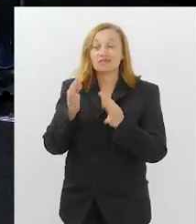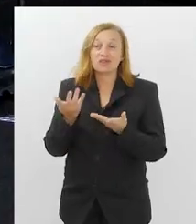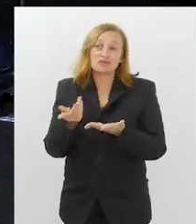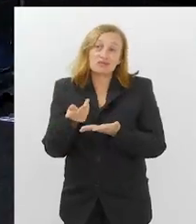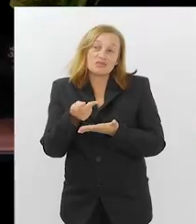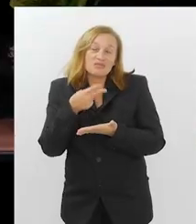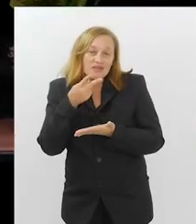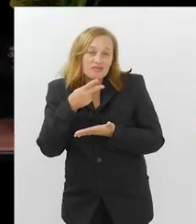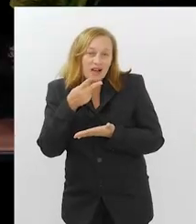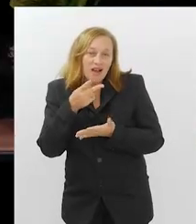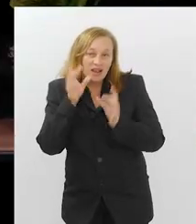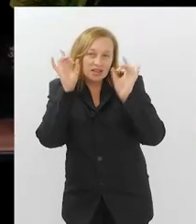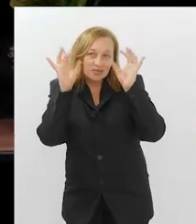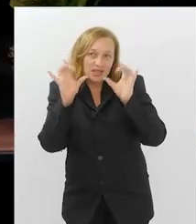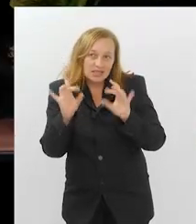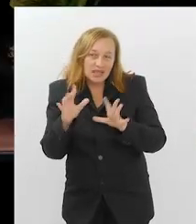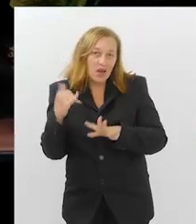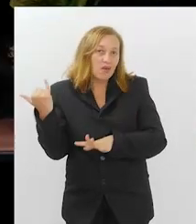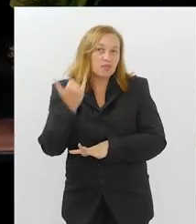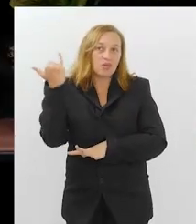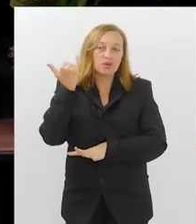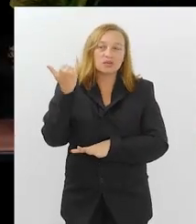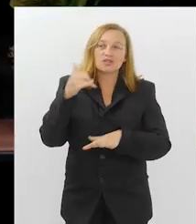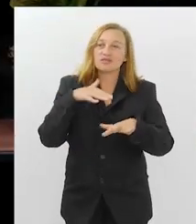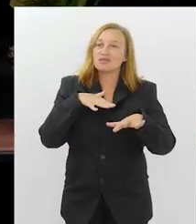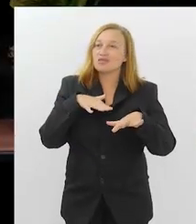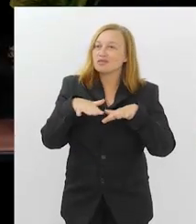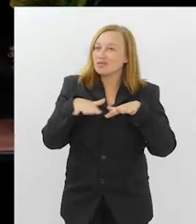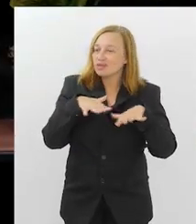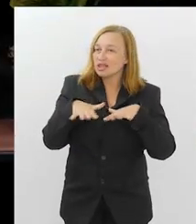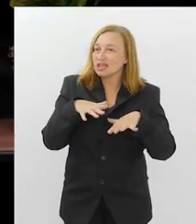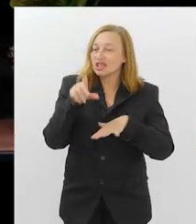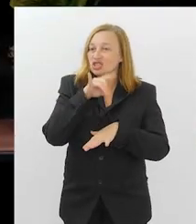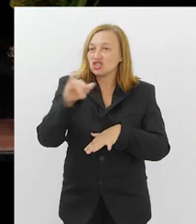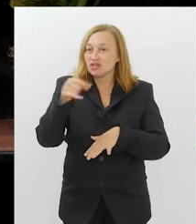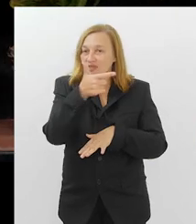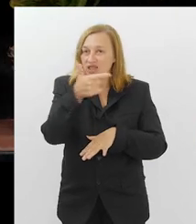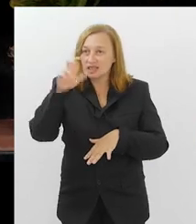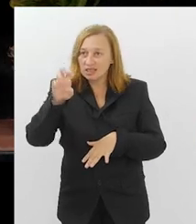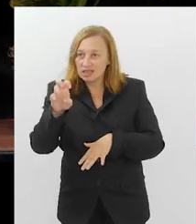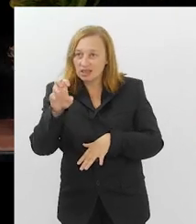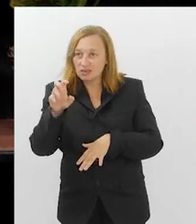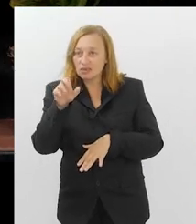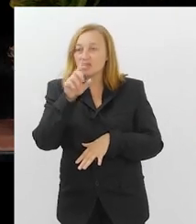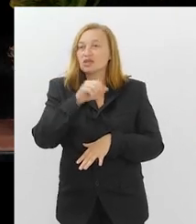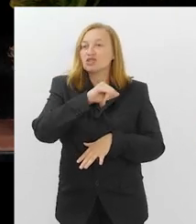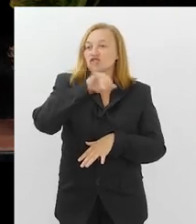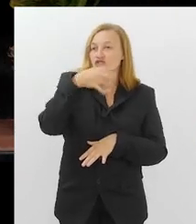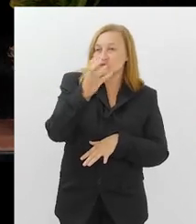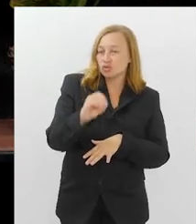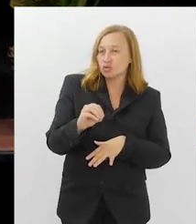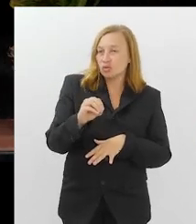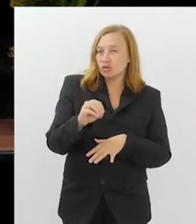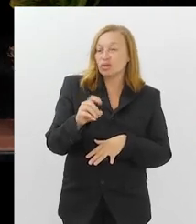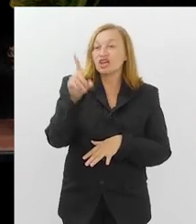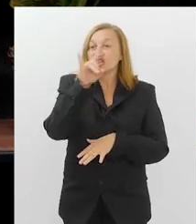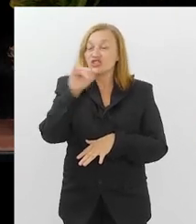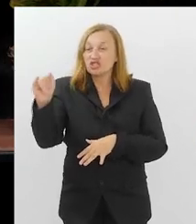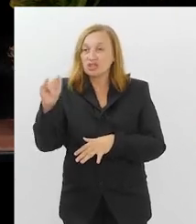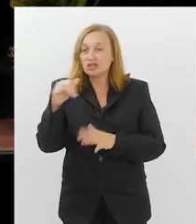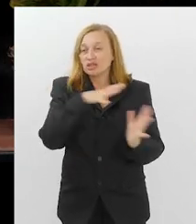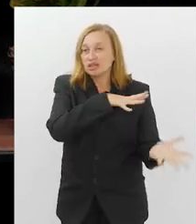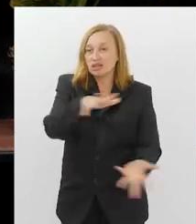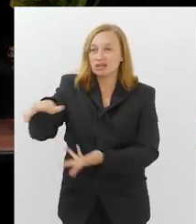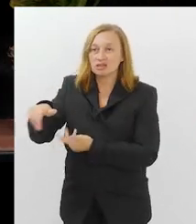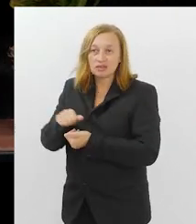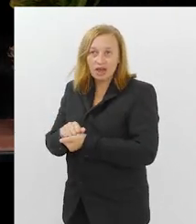pessoal muito emocionante, que nos mobiliza nessa data do dia 25 de julho, Dia Internacional da Mulher Negra,